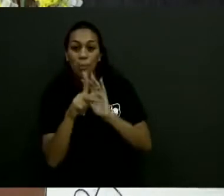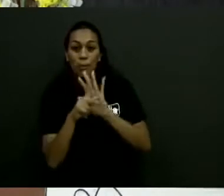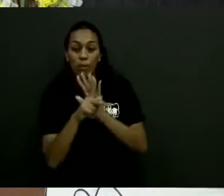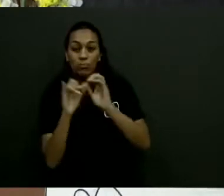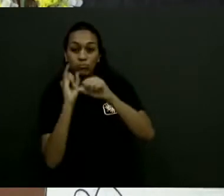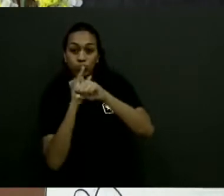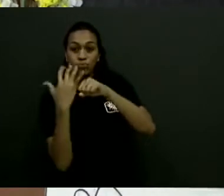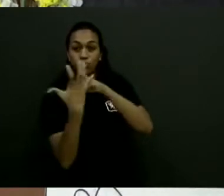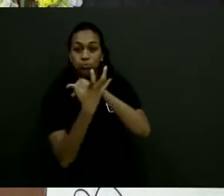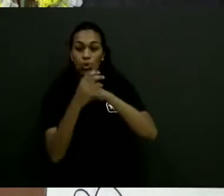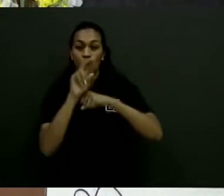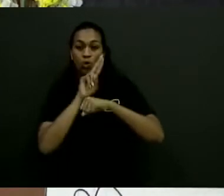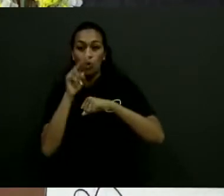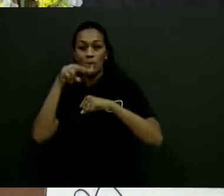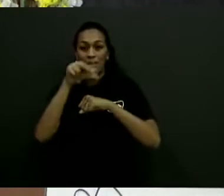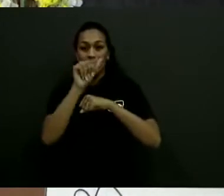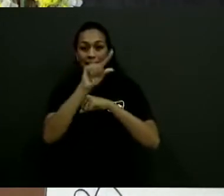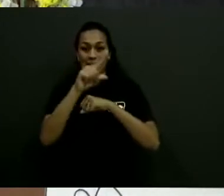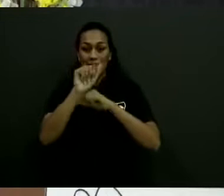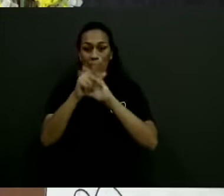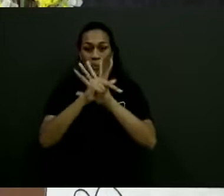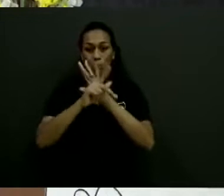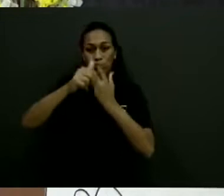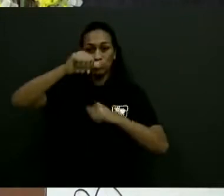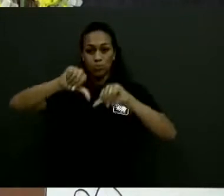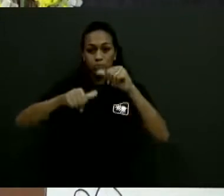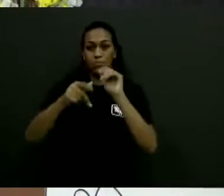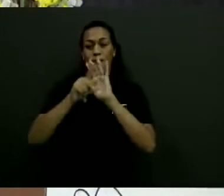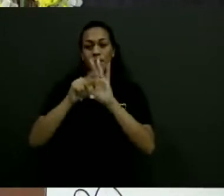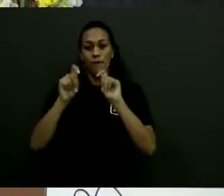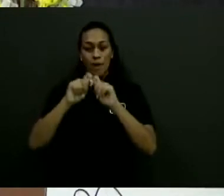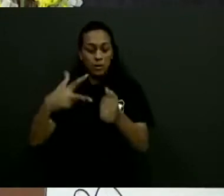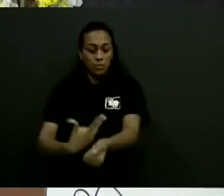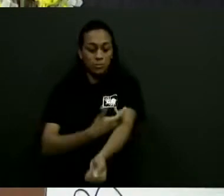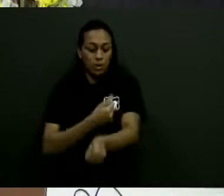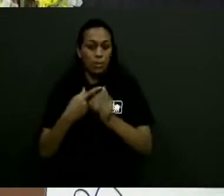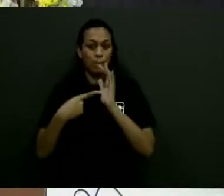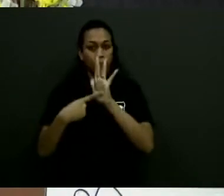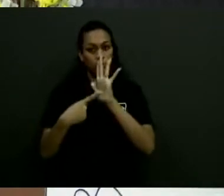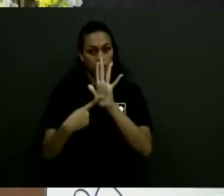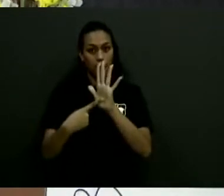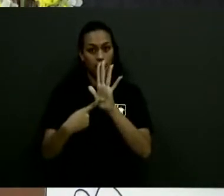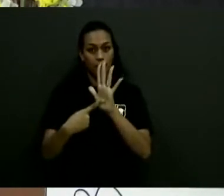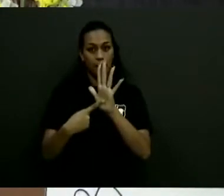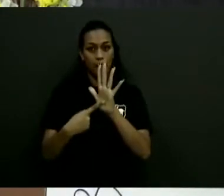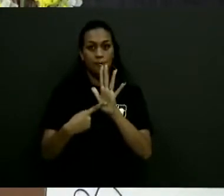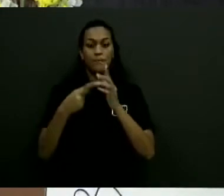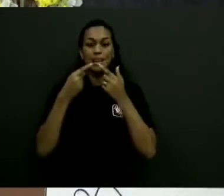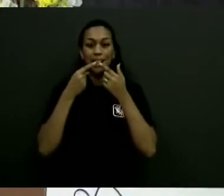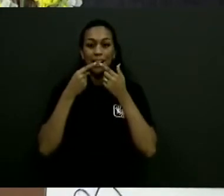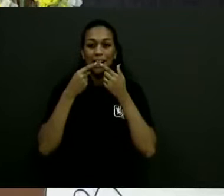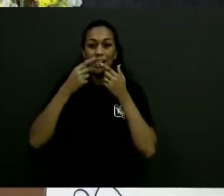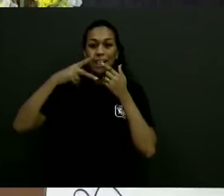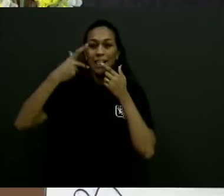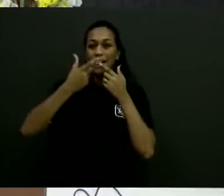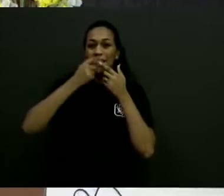do laboratório NASA, né? Que a gente faz por amostragem de saliva